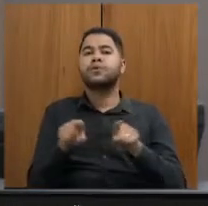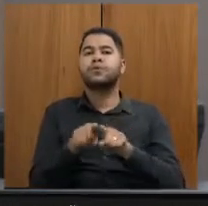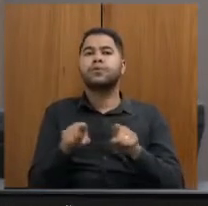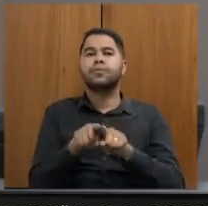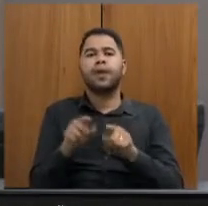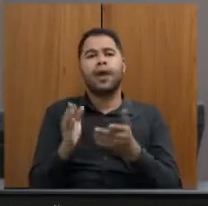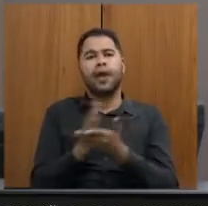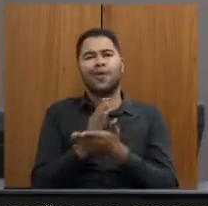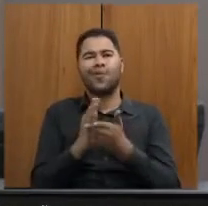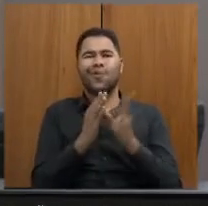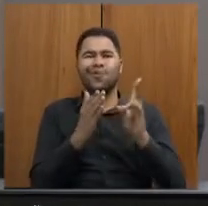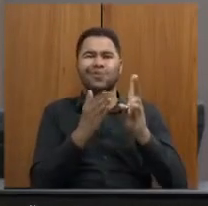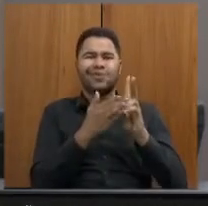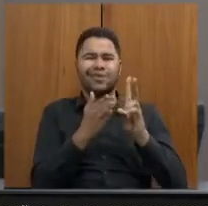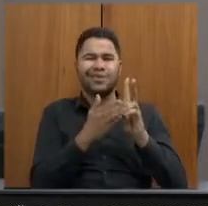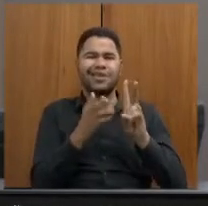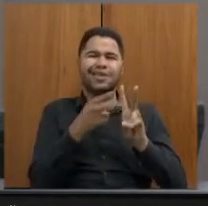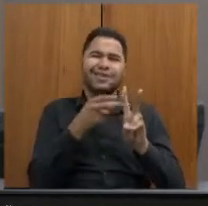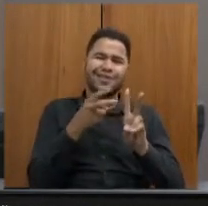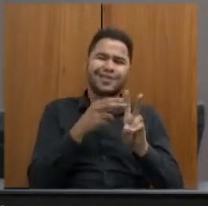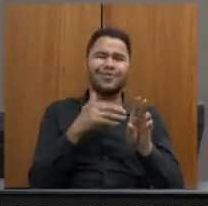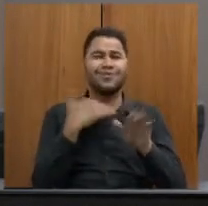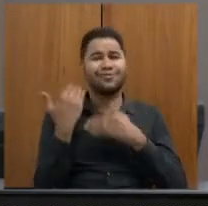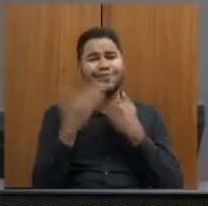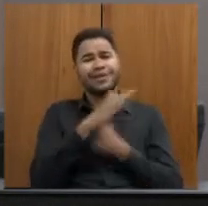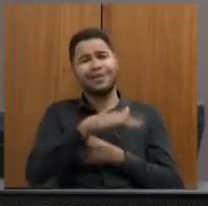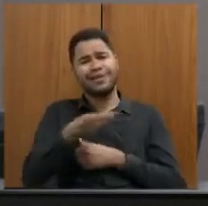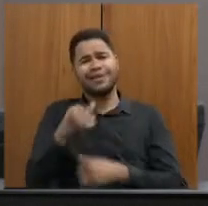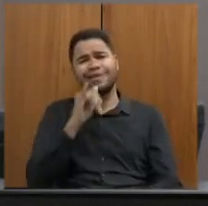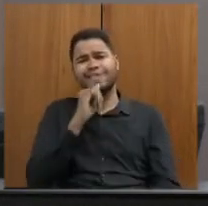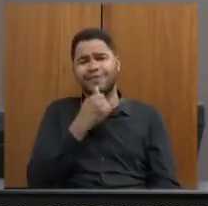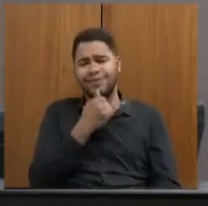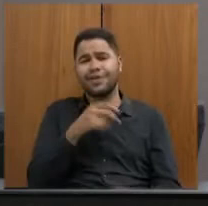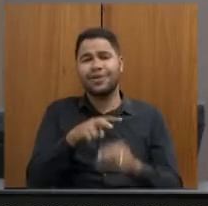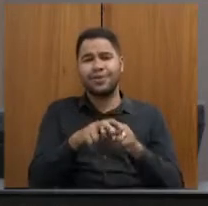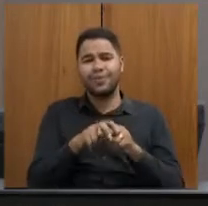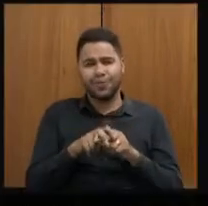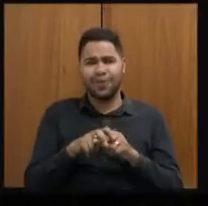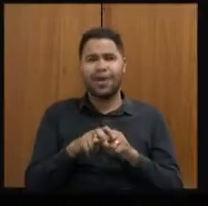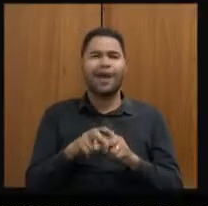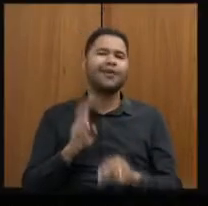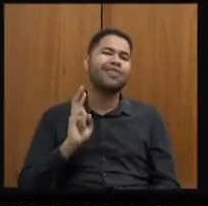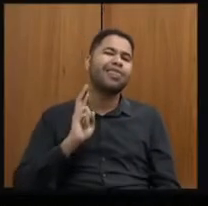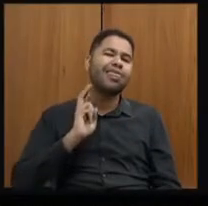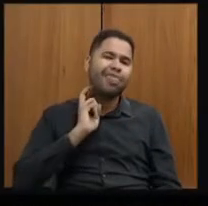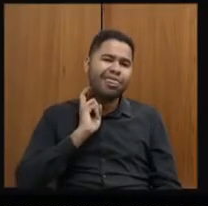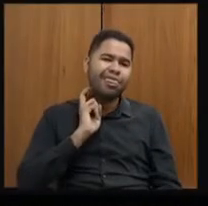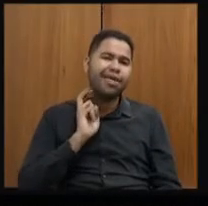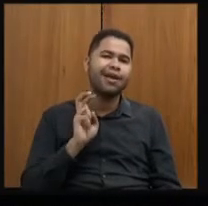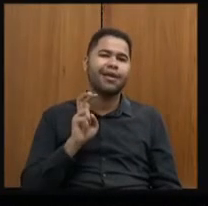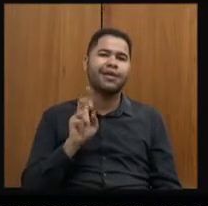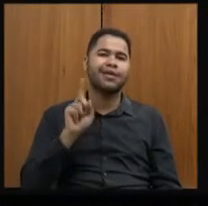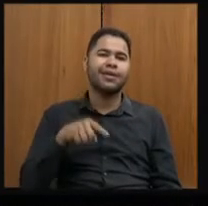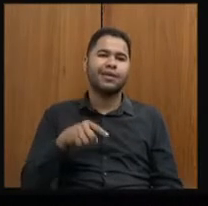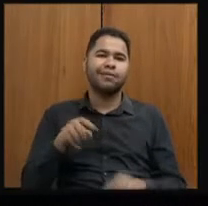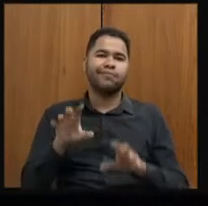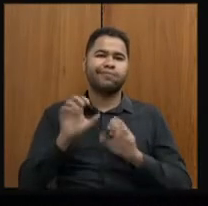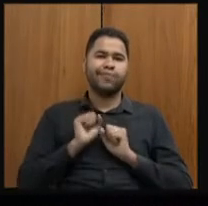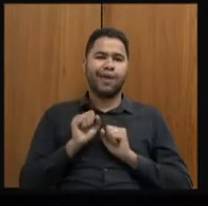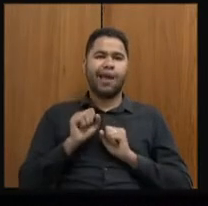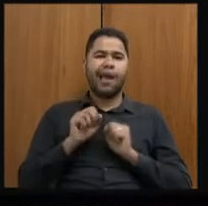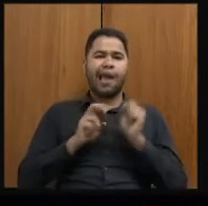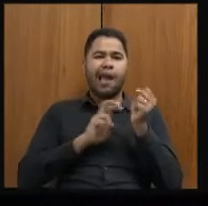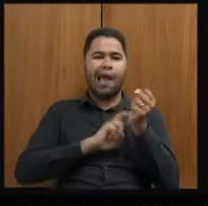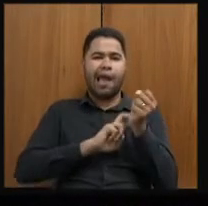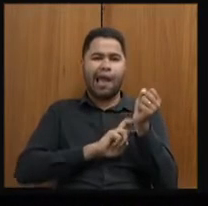óbito de alguns Índios lá crianças infelizmente pela mordedura de morcegos hematófagos que transmite a raiva e o